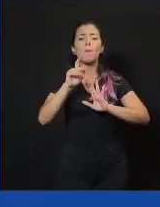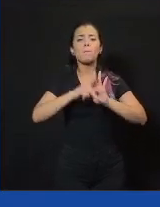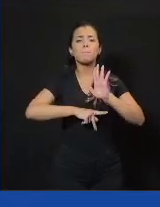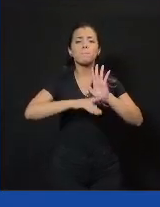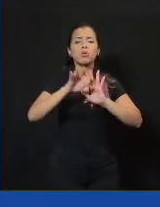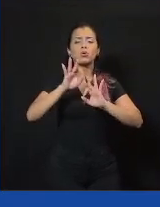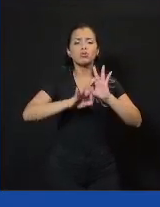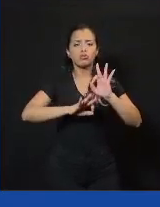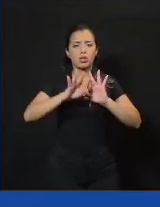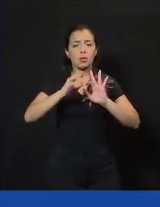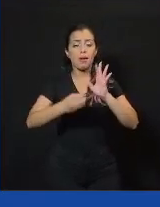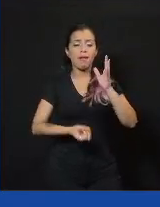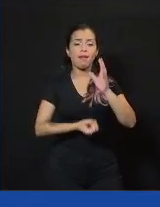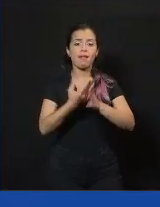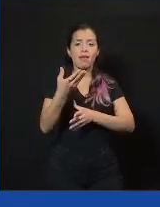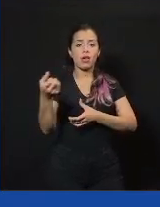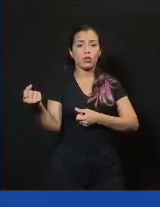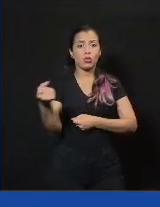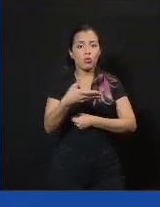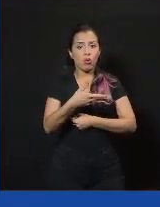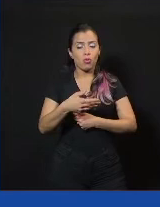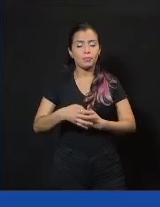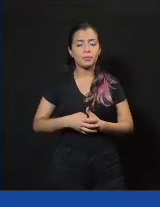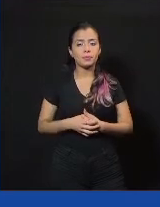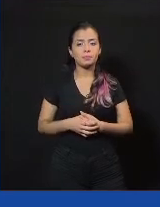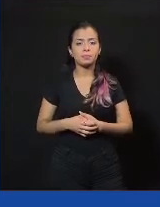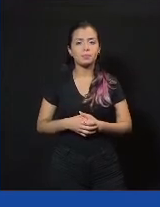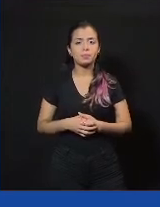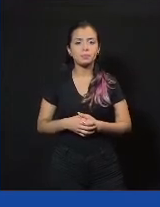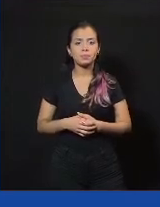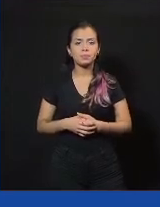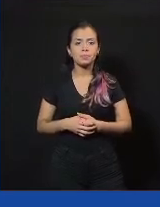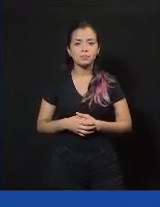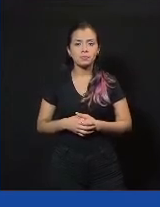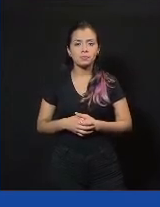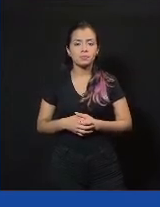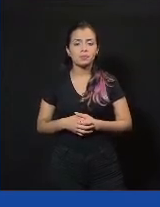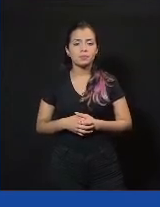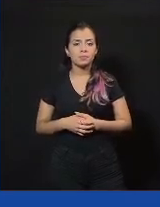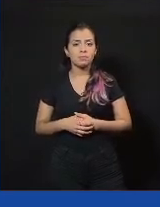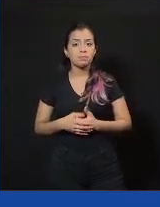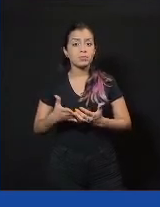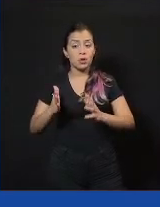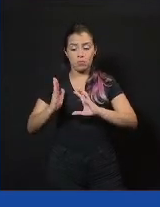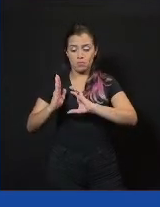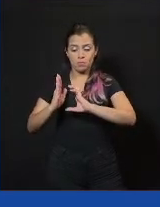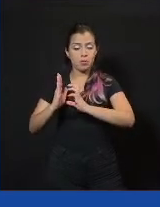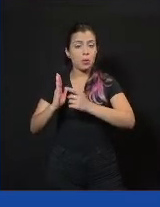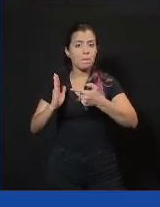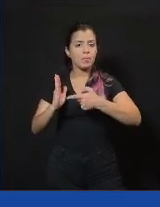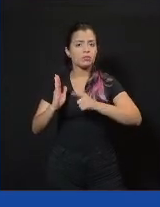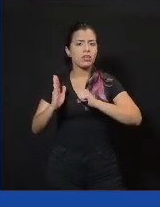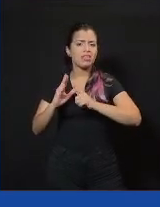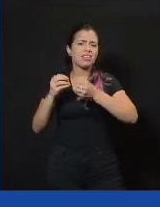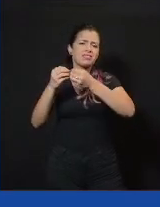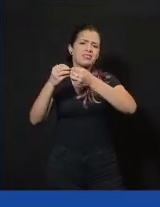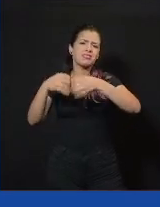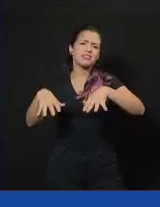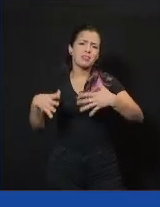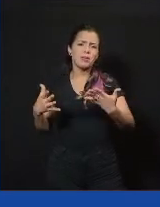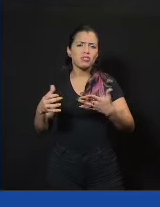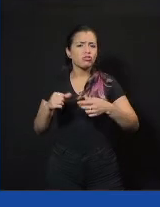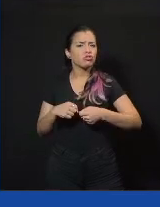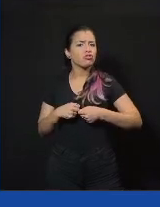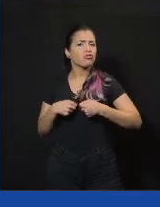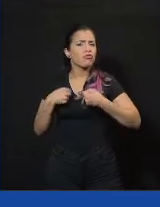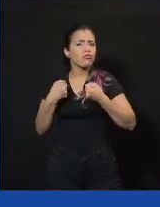coisas novas. Veja que desde os partidos existe desperdício de esforços. Não se faz pensar no